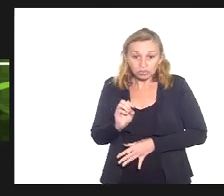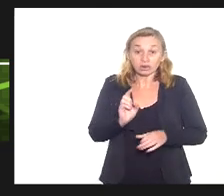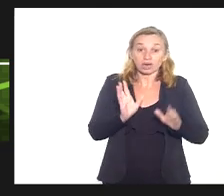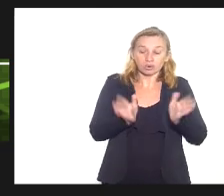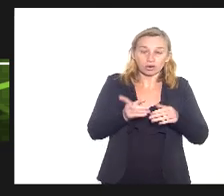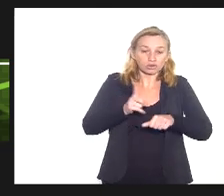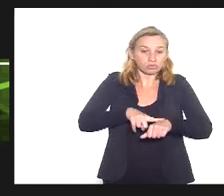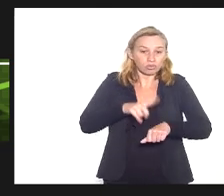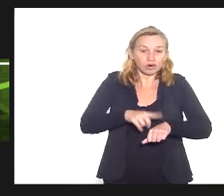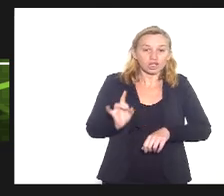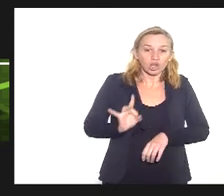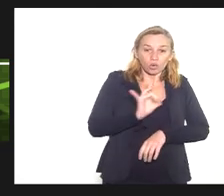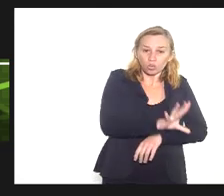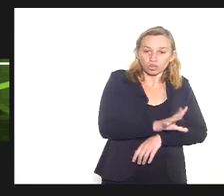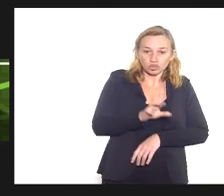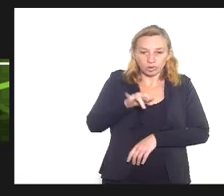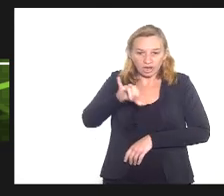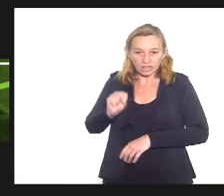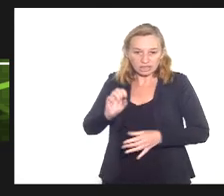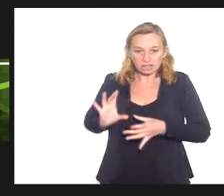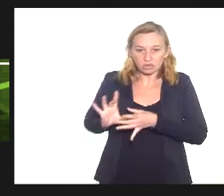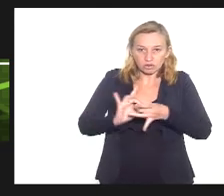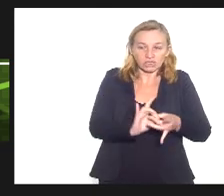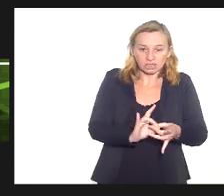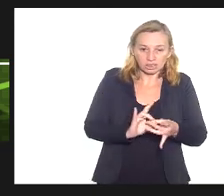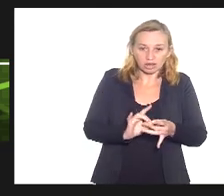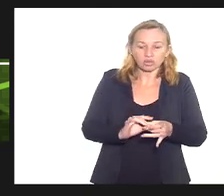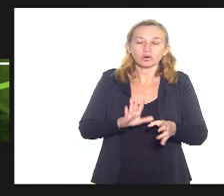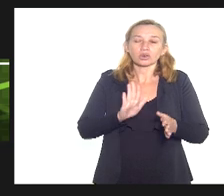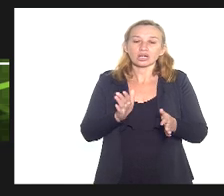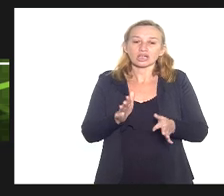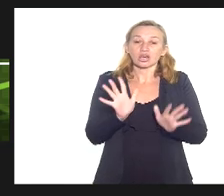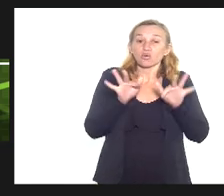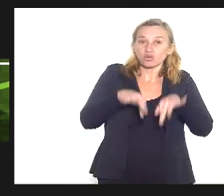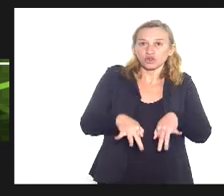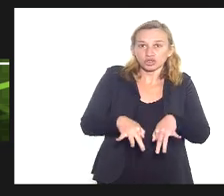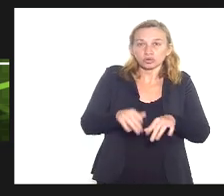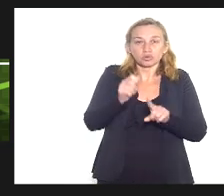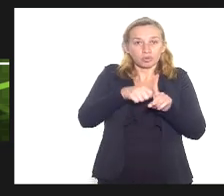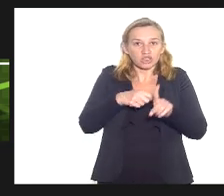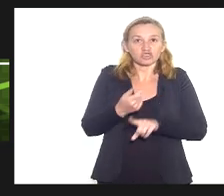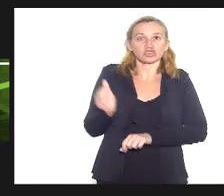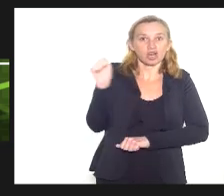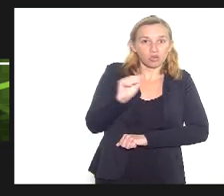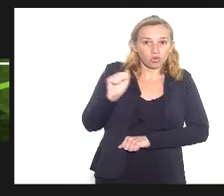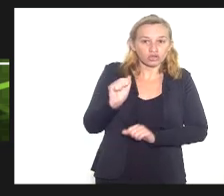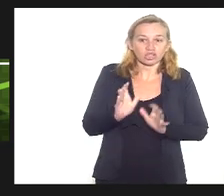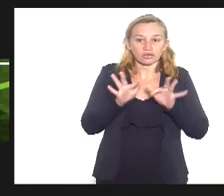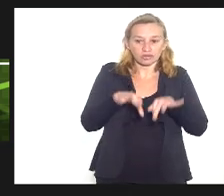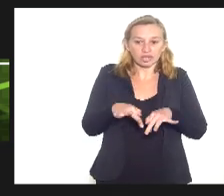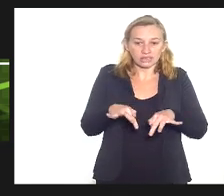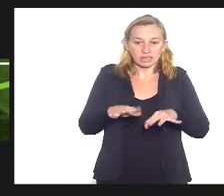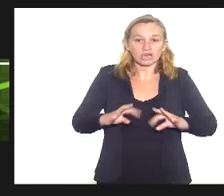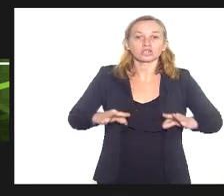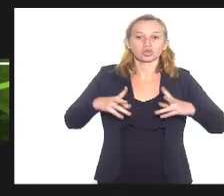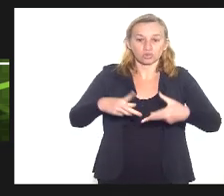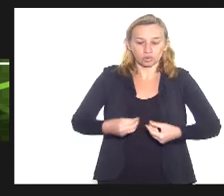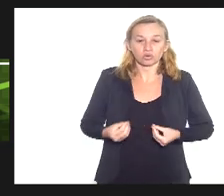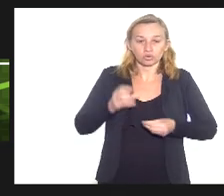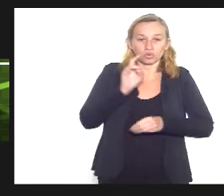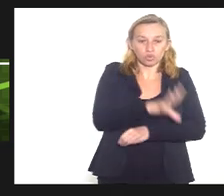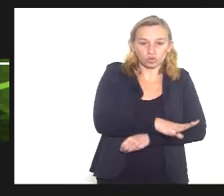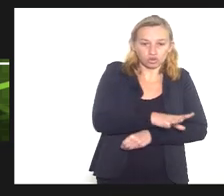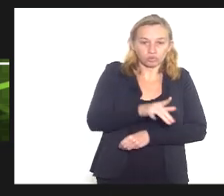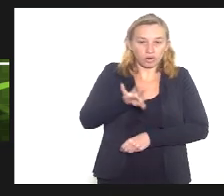momento é o último riser a ser conectado e a previsão se dá até o final do mês de agosto, que a gente conclua a reconexão deste último